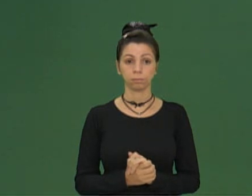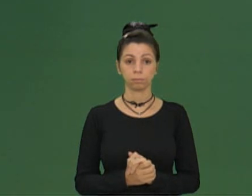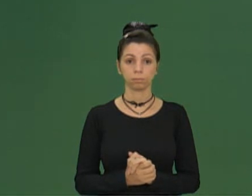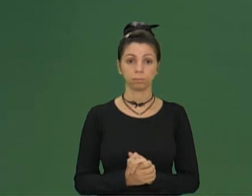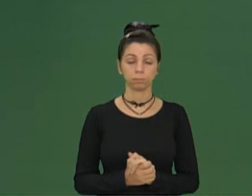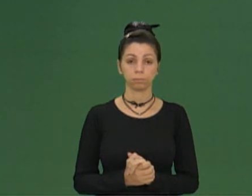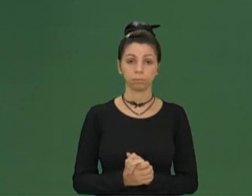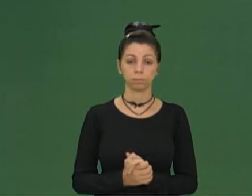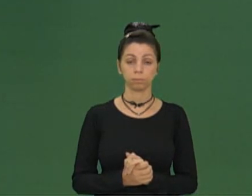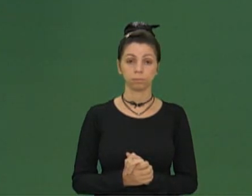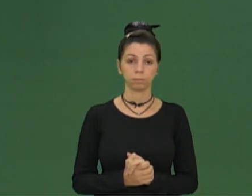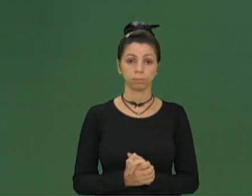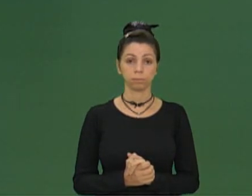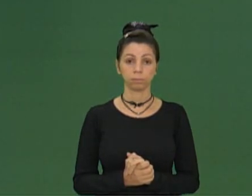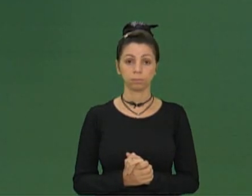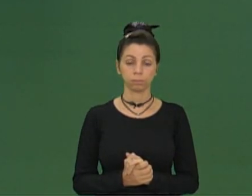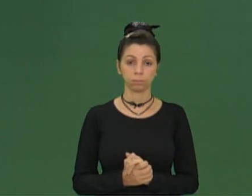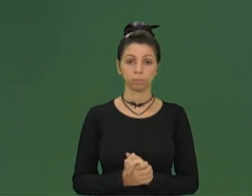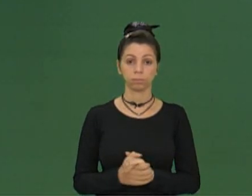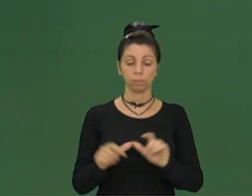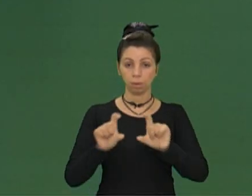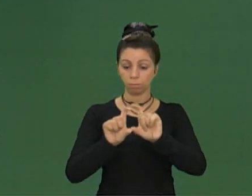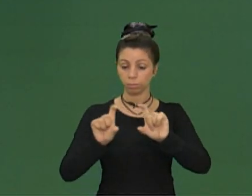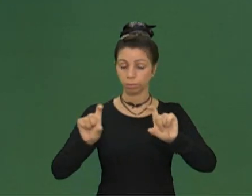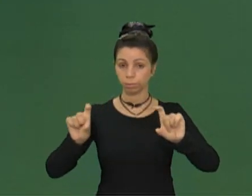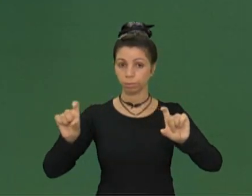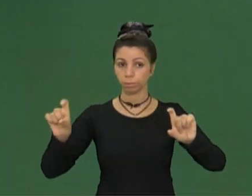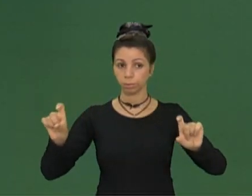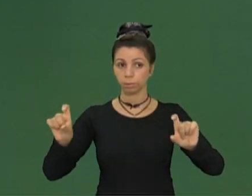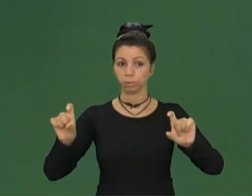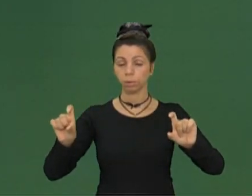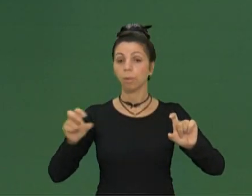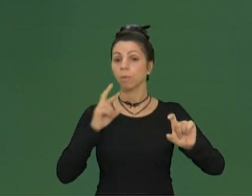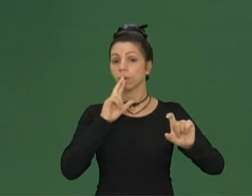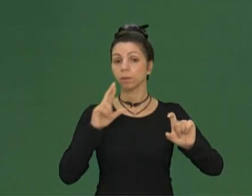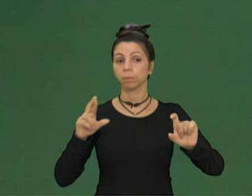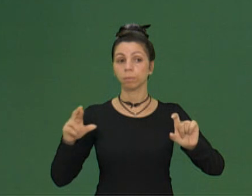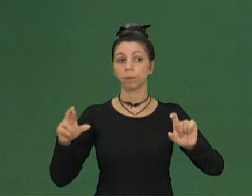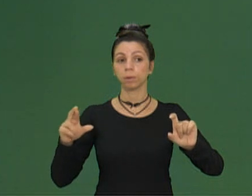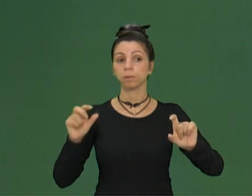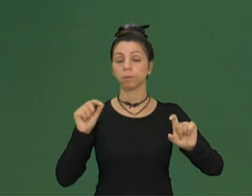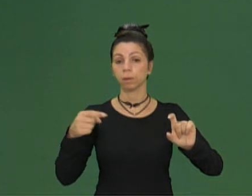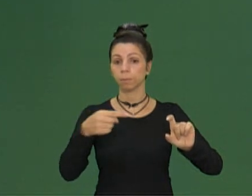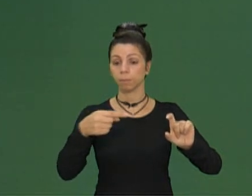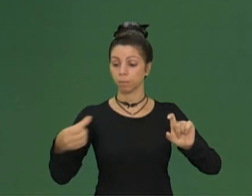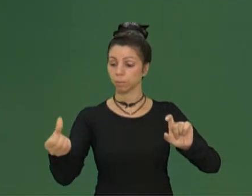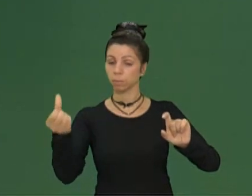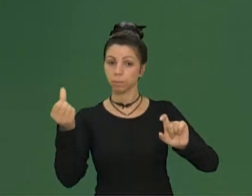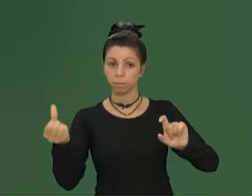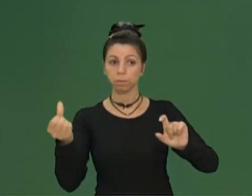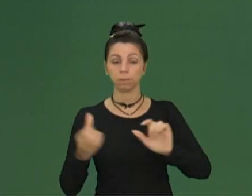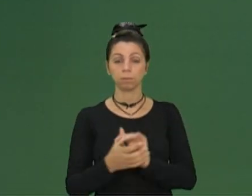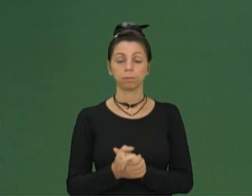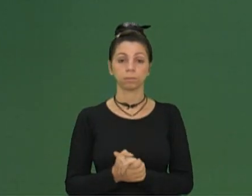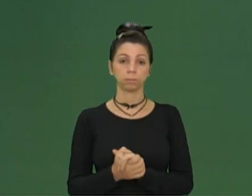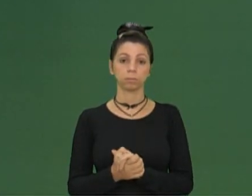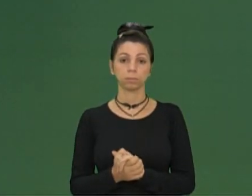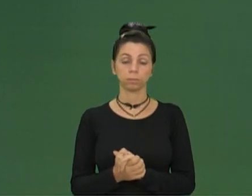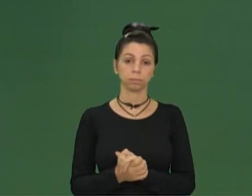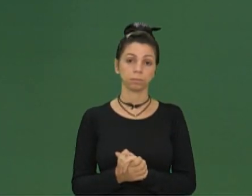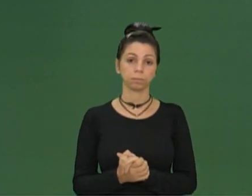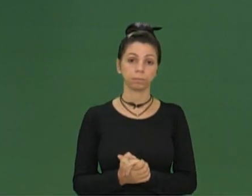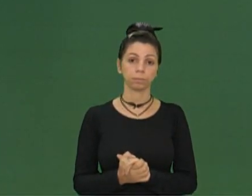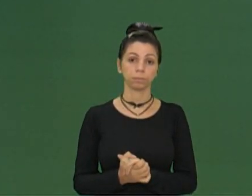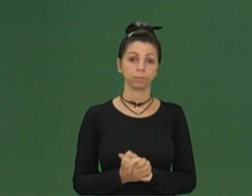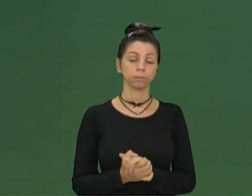5 menos 7 é menos 12, sobre 2 é 6, certo? Menos 6, né? Menos 12 divididos por 2 é